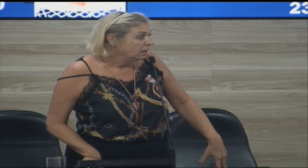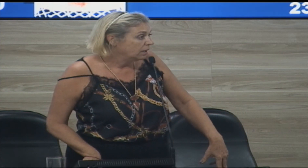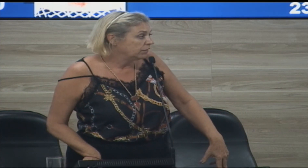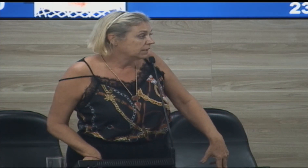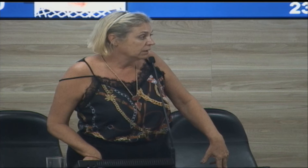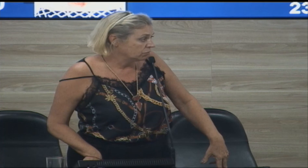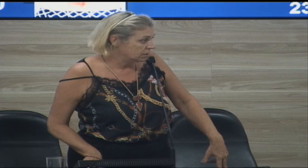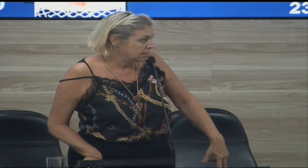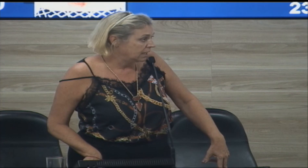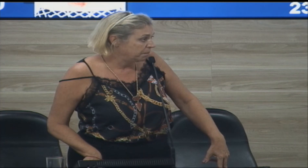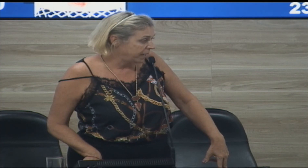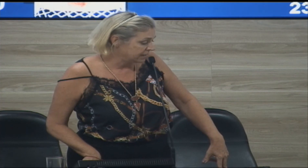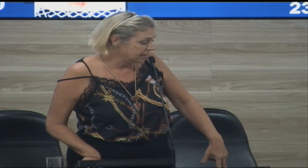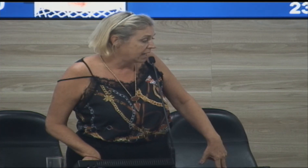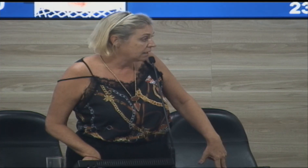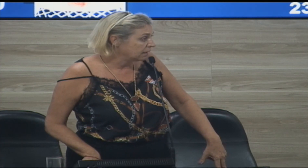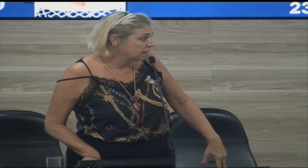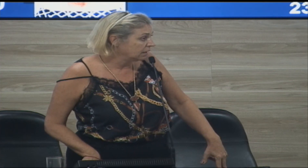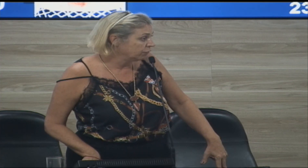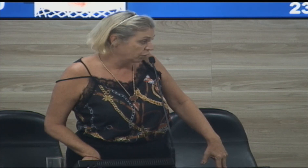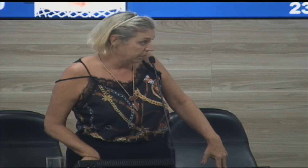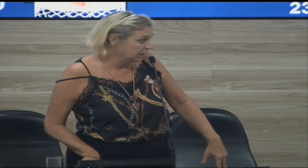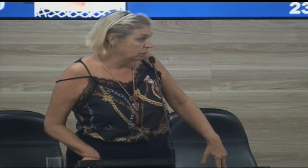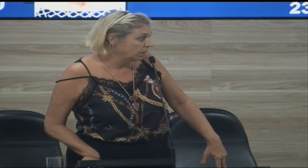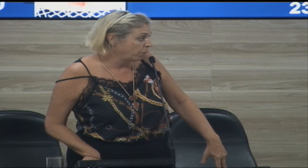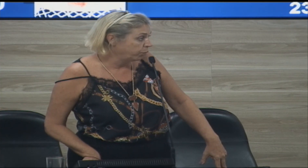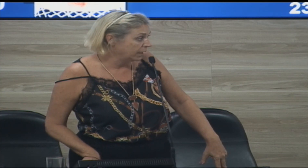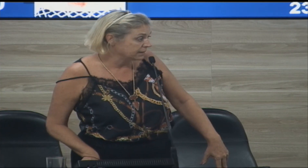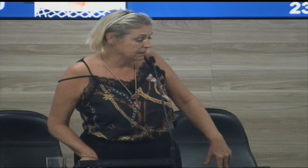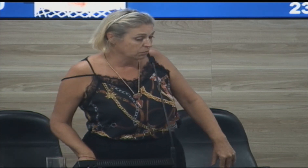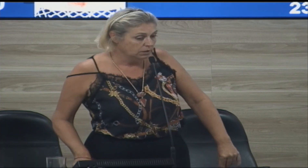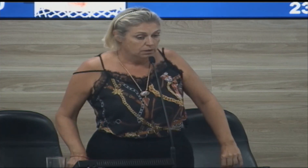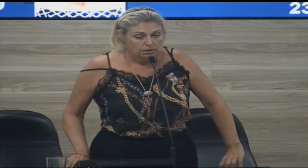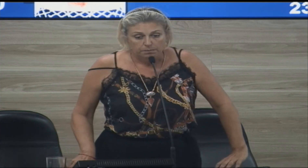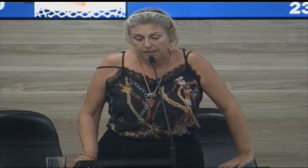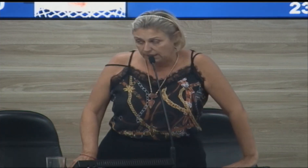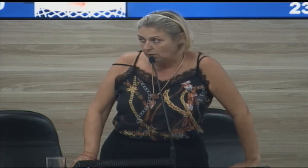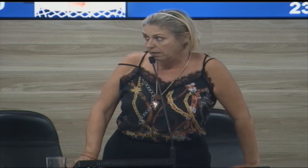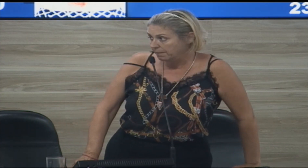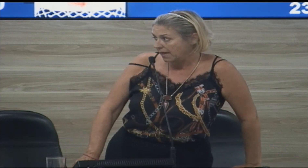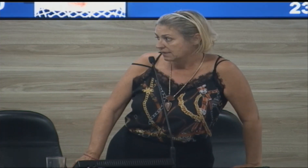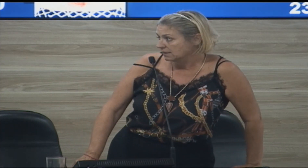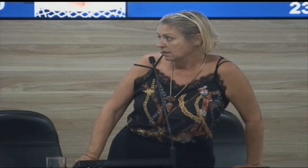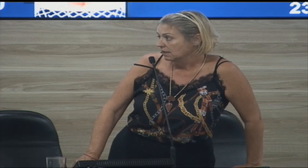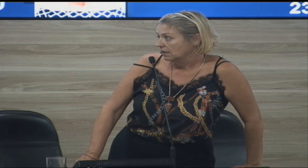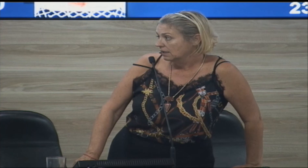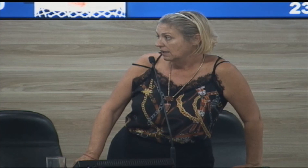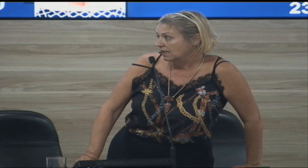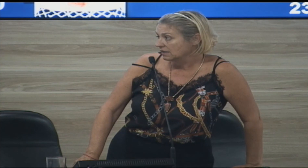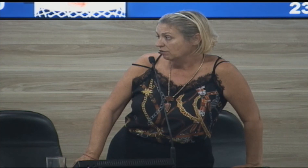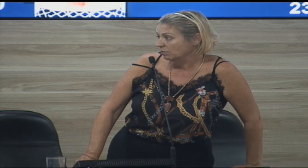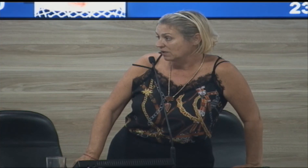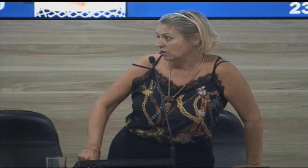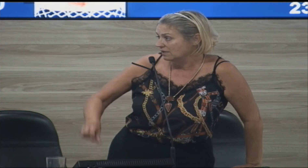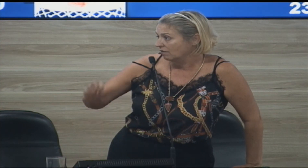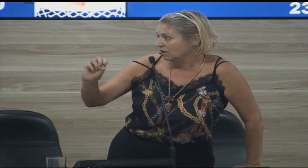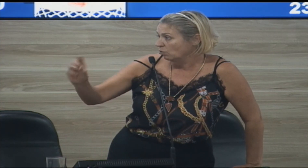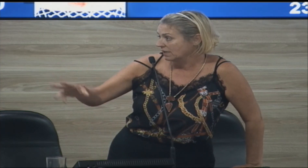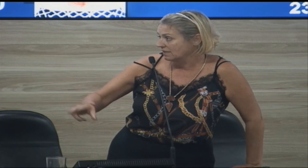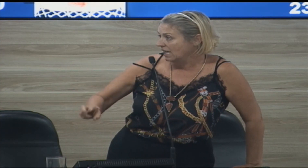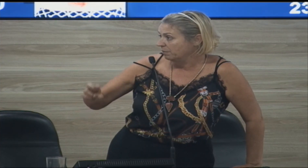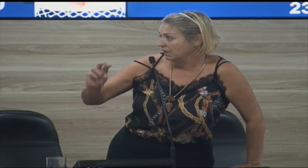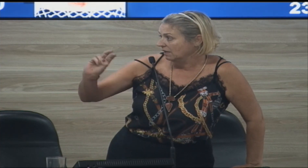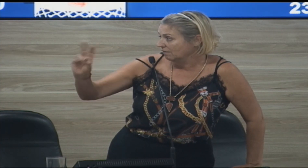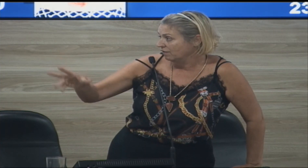eleitoral, evitando de se repassar e informando a população para que não repasse as informações nem